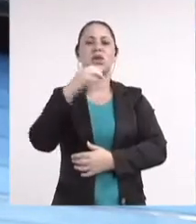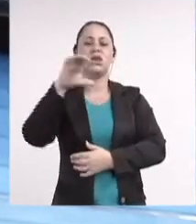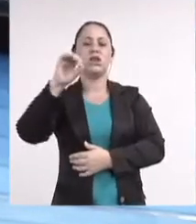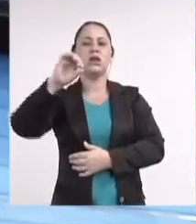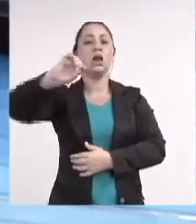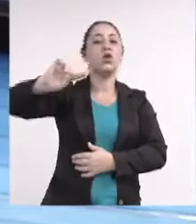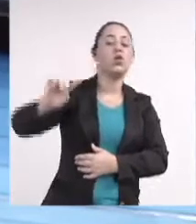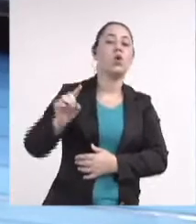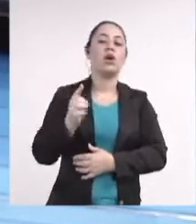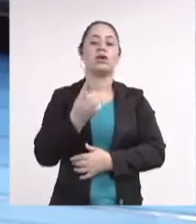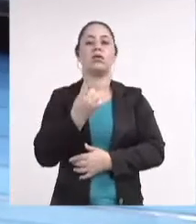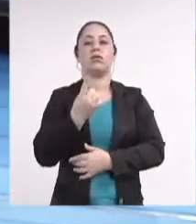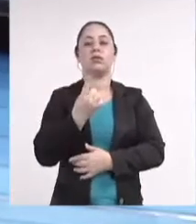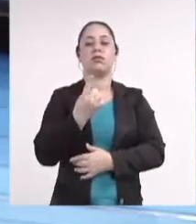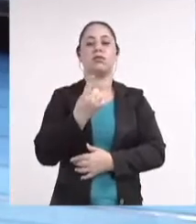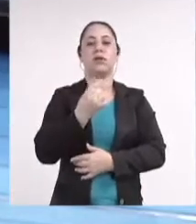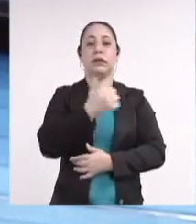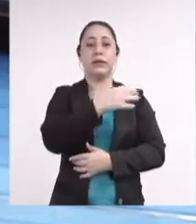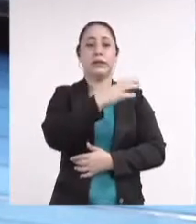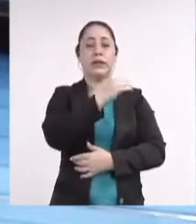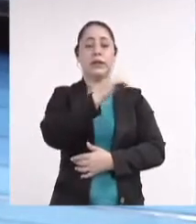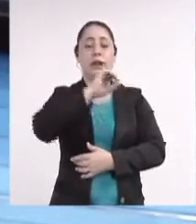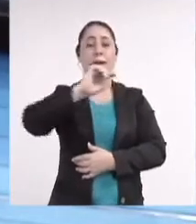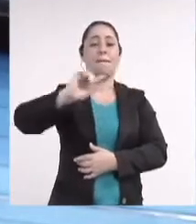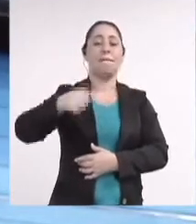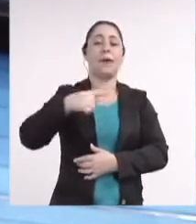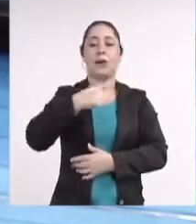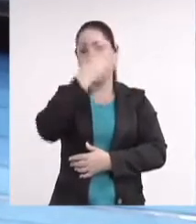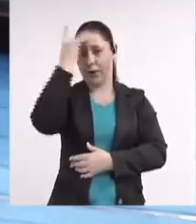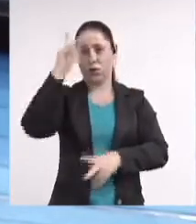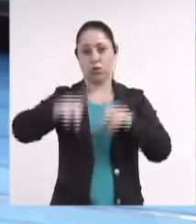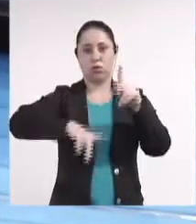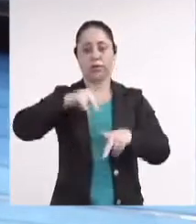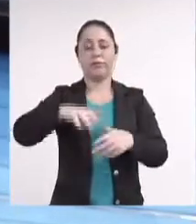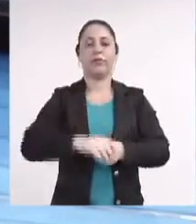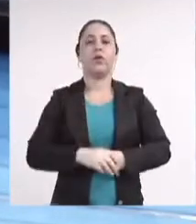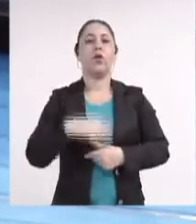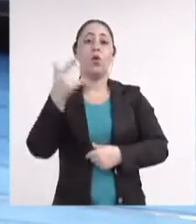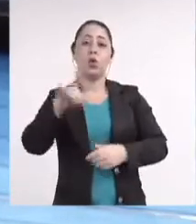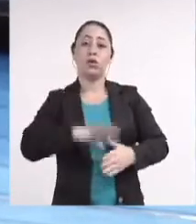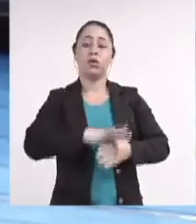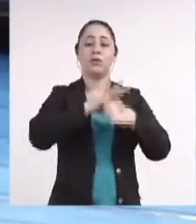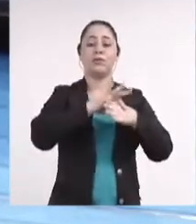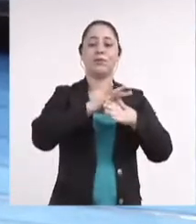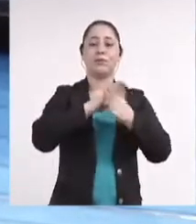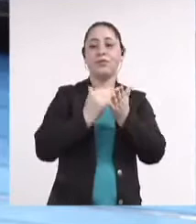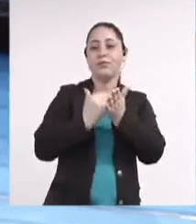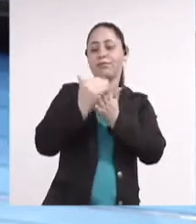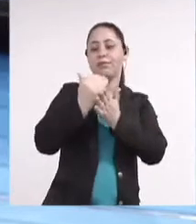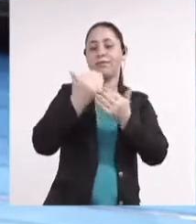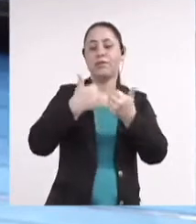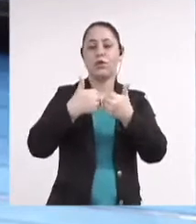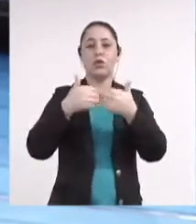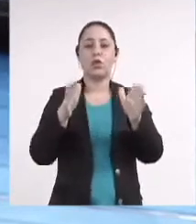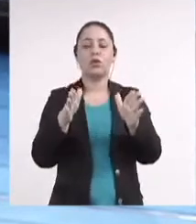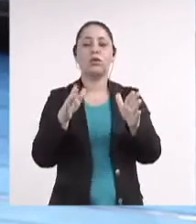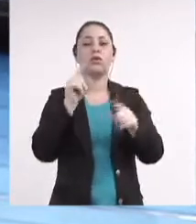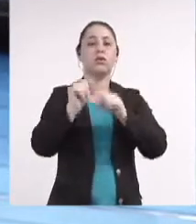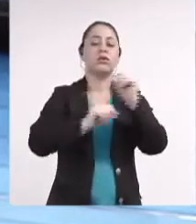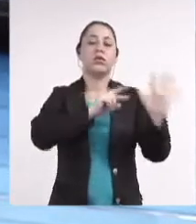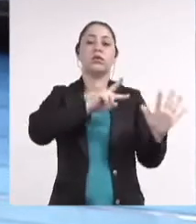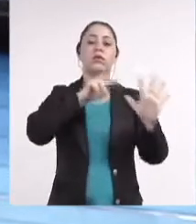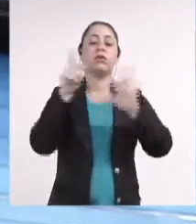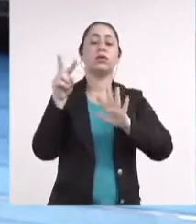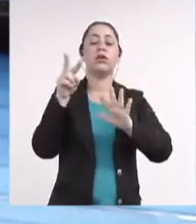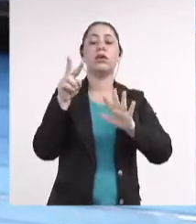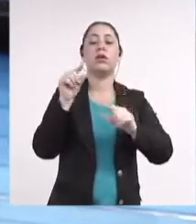casos da doença para cada 100 mil habitantes. Outro destaque é a estreia, durante aí essa semana,